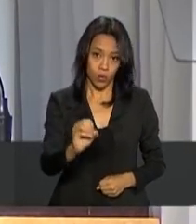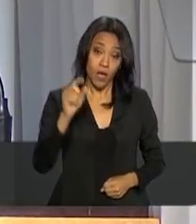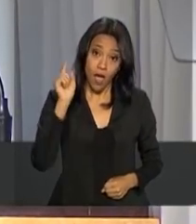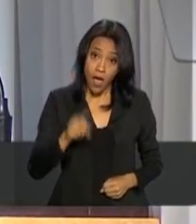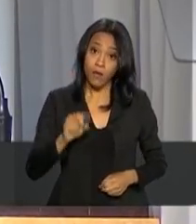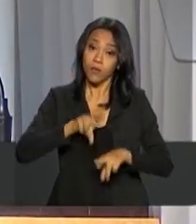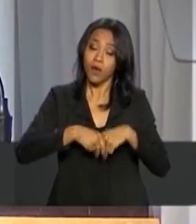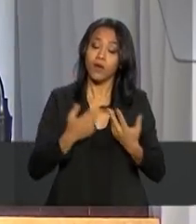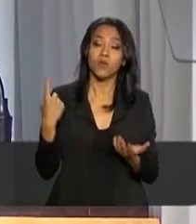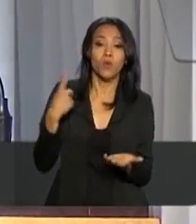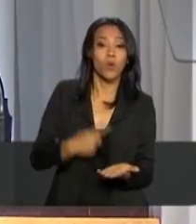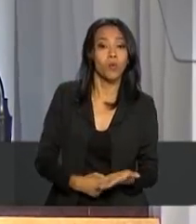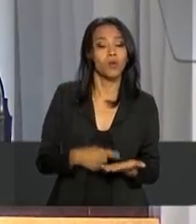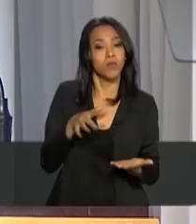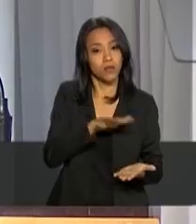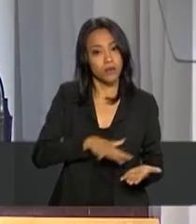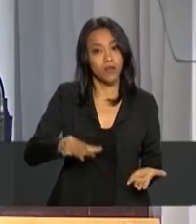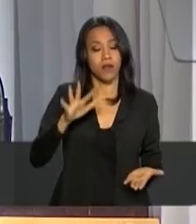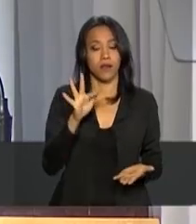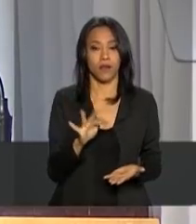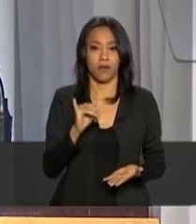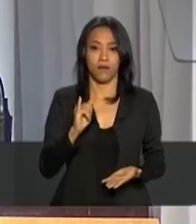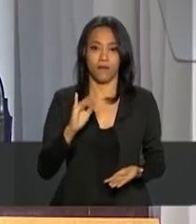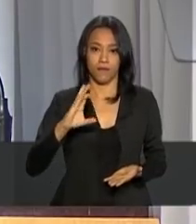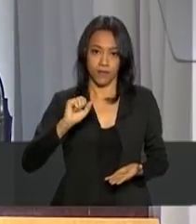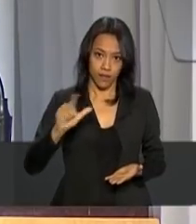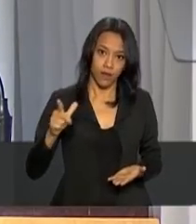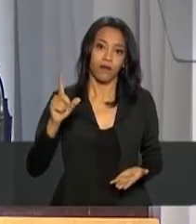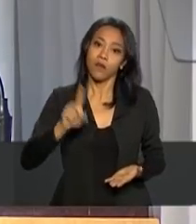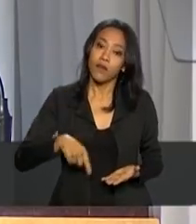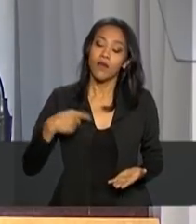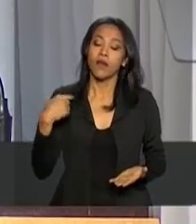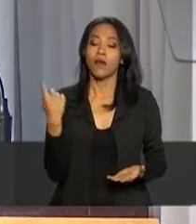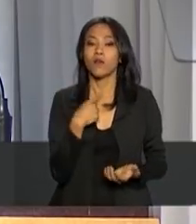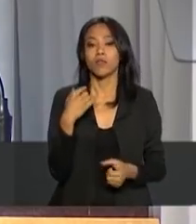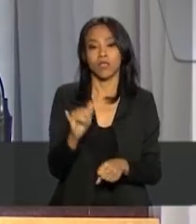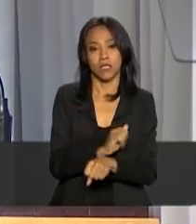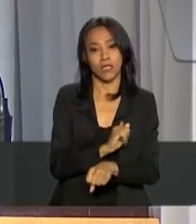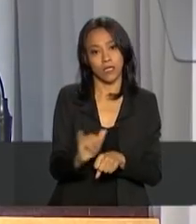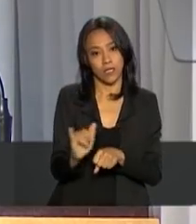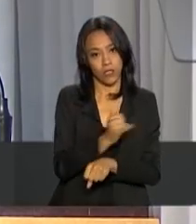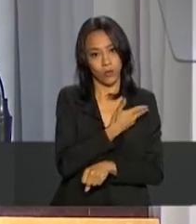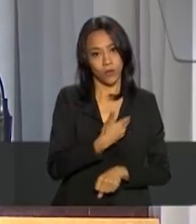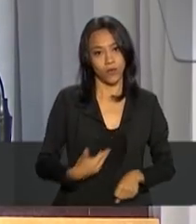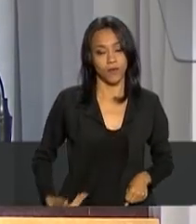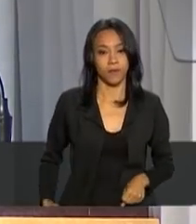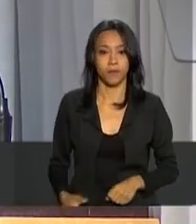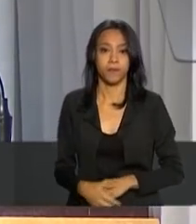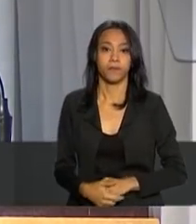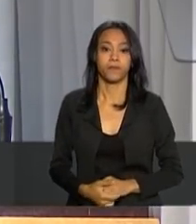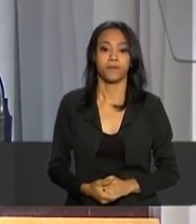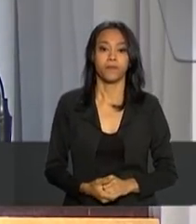nós adotamos como método de governo.